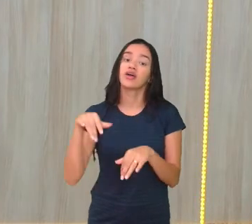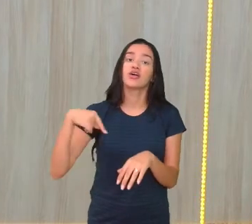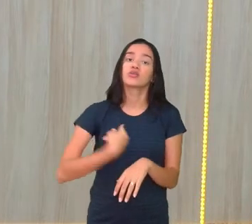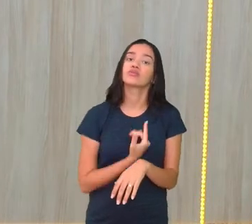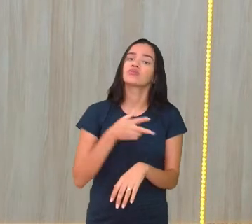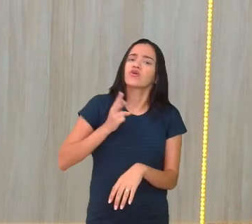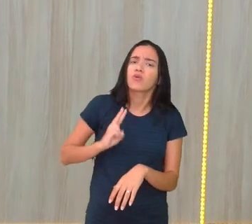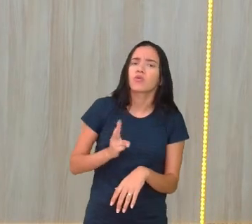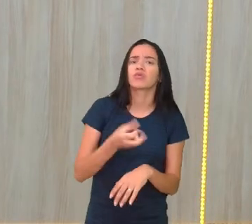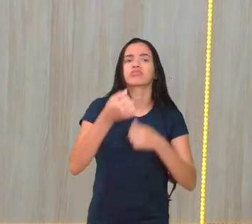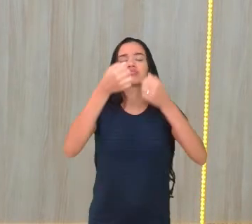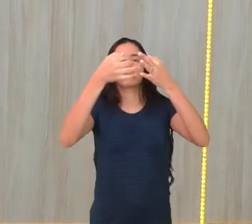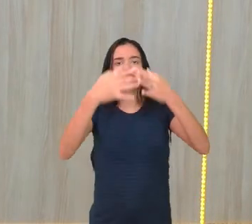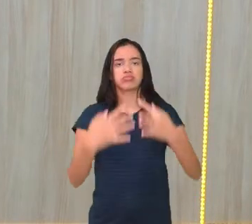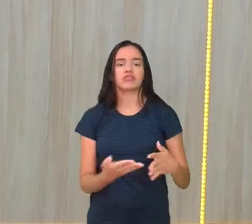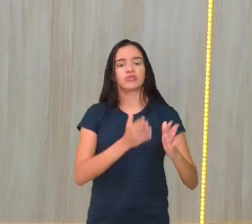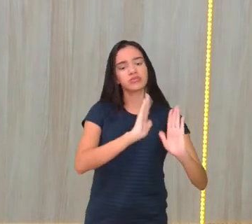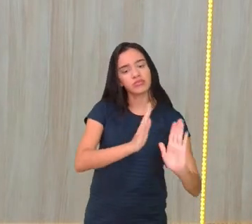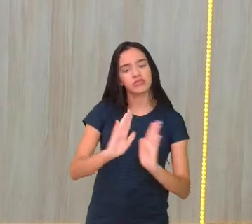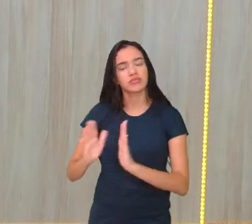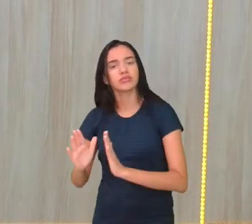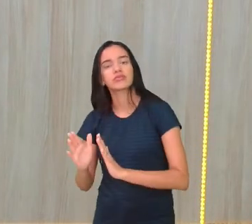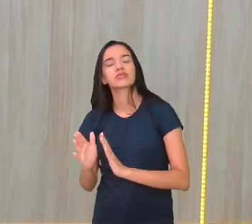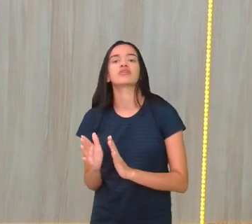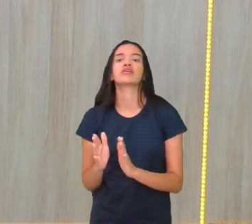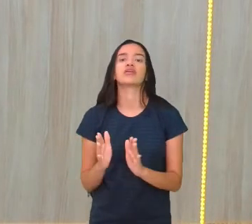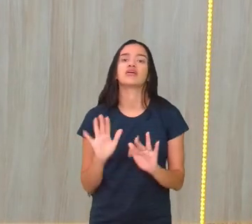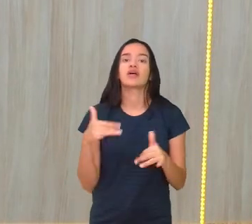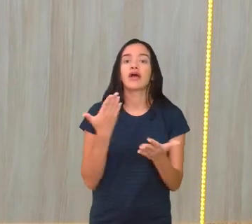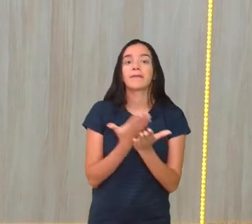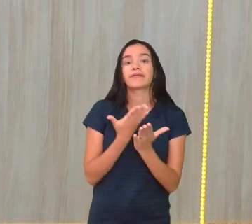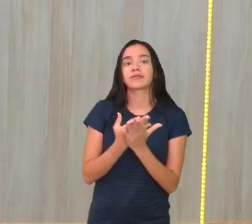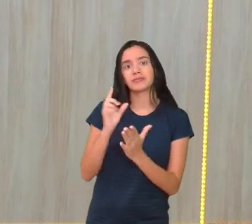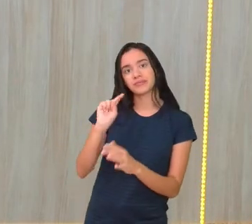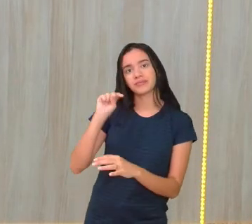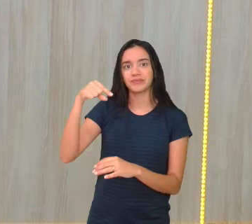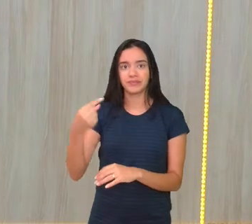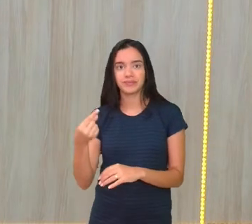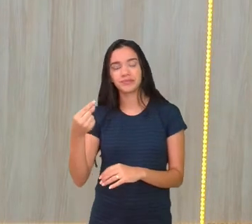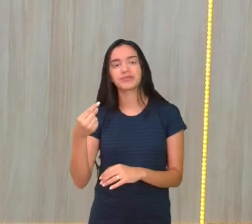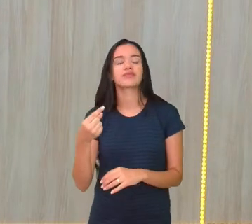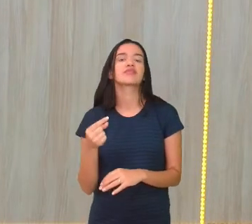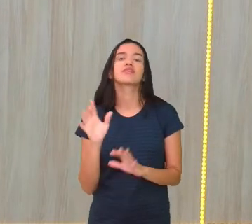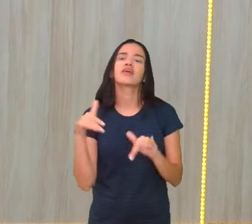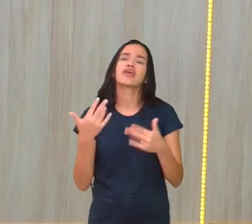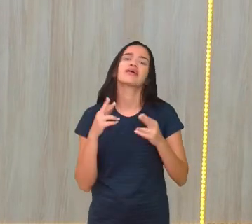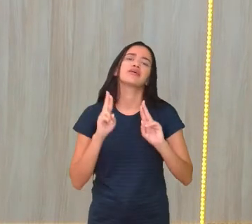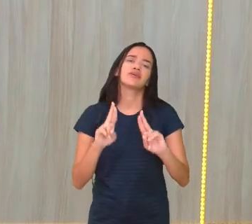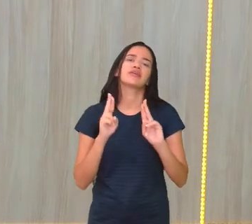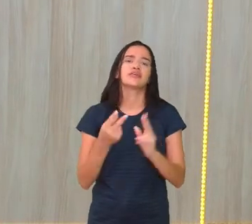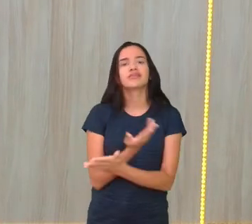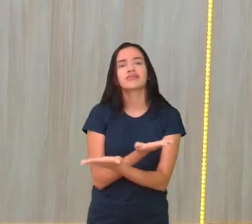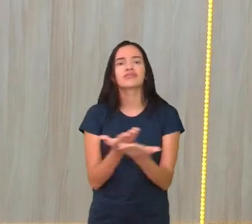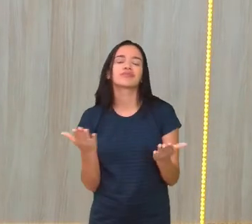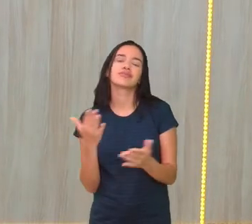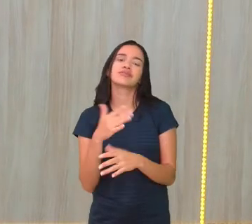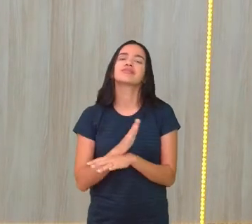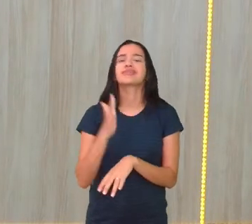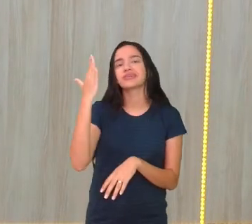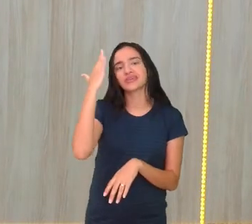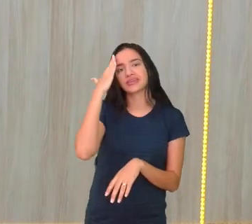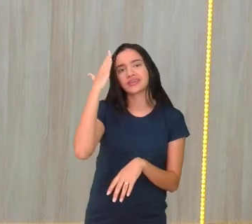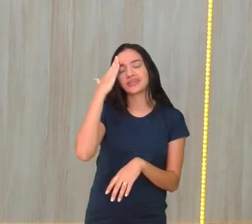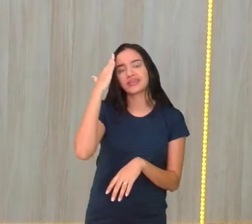continuar falando sobre esse processo da expansão marítima na nossa próxima aula. Espero que vocês tenham